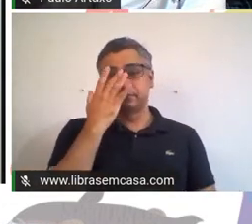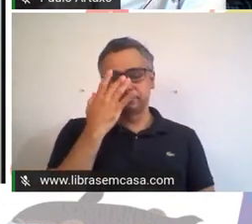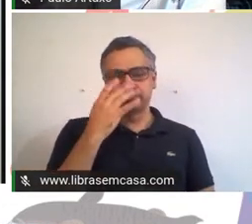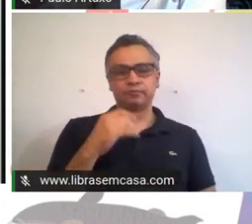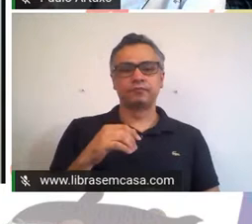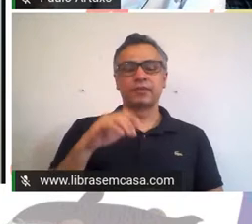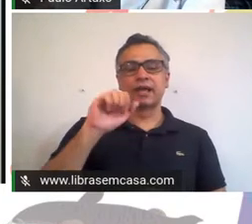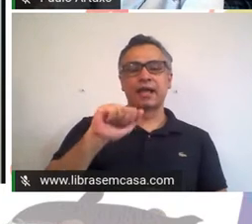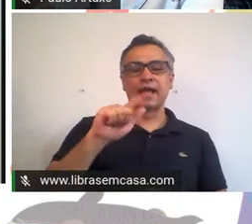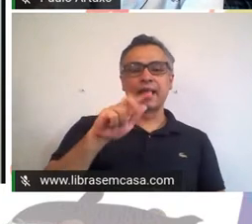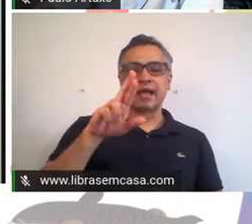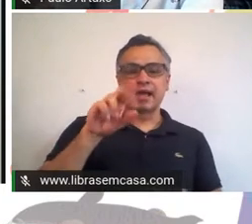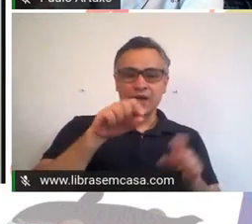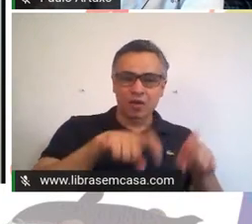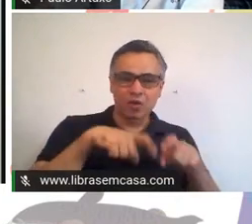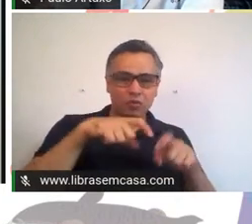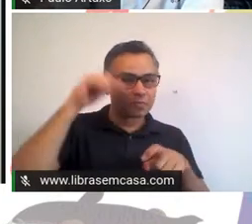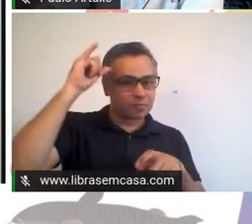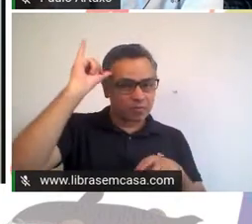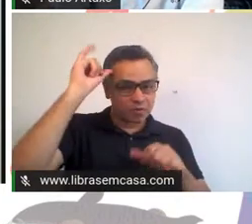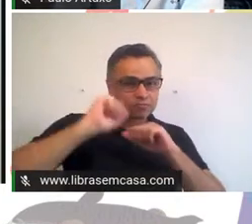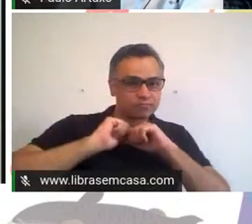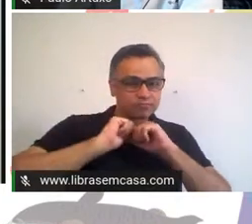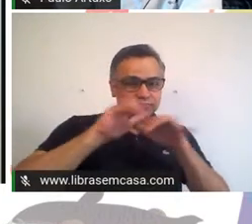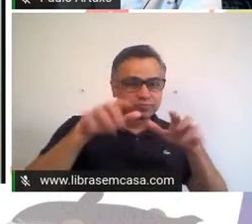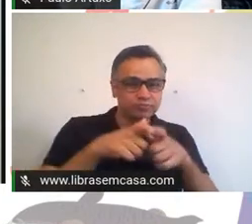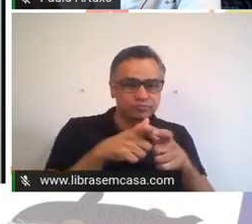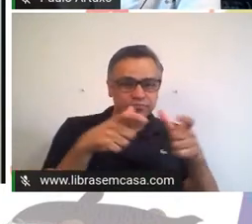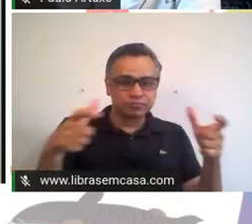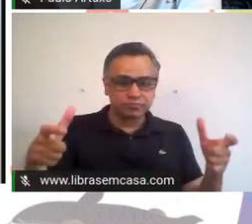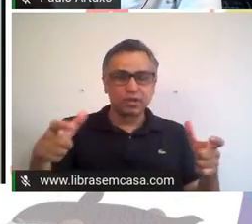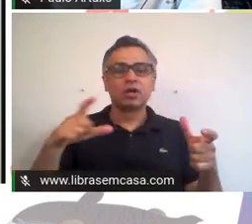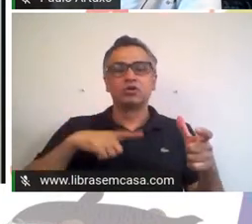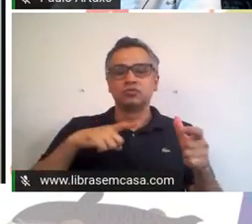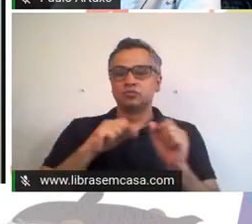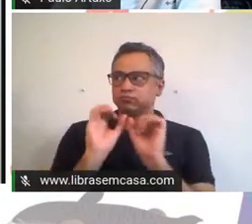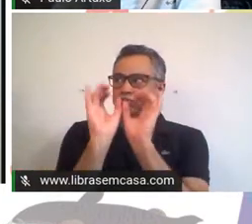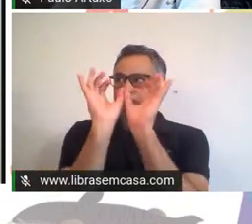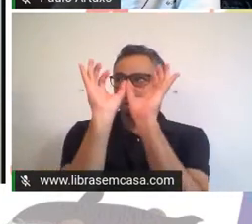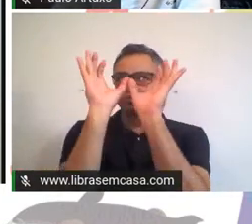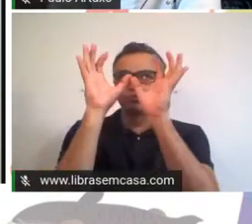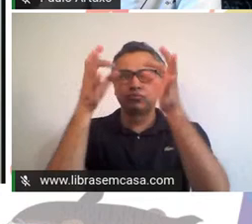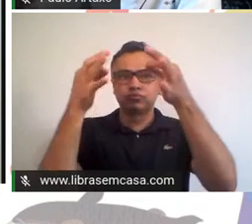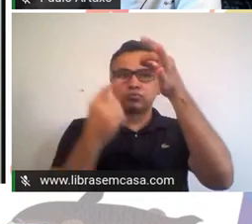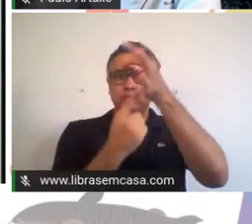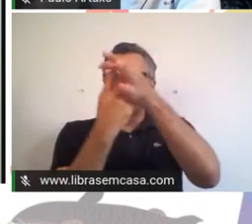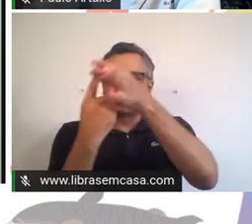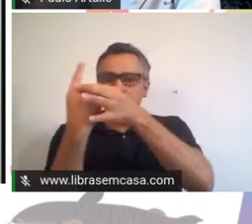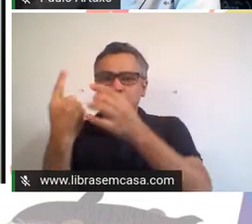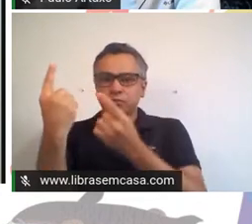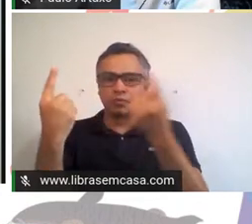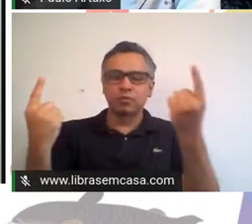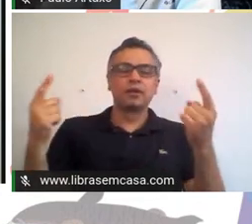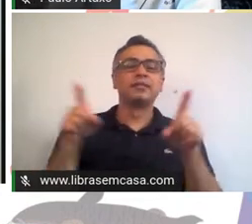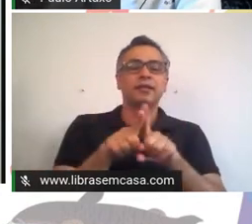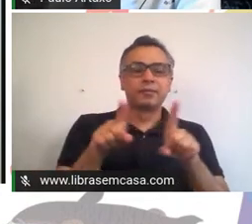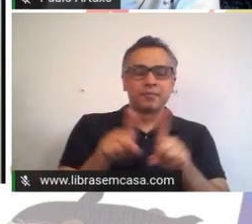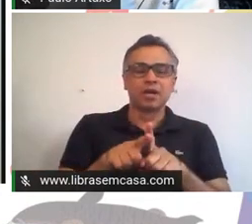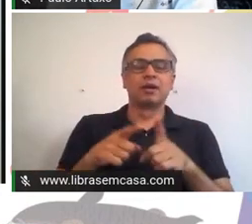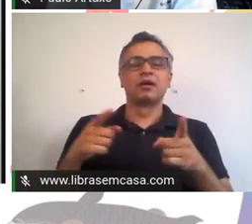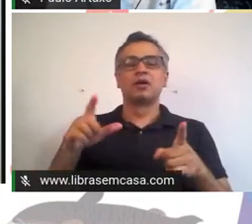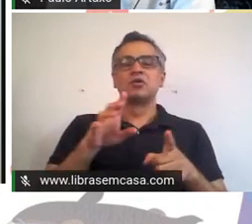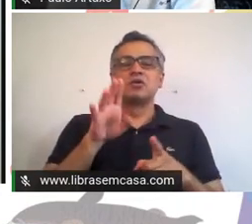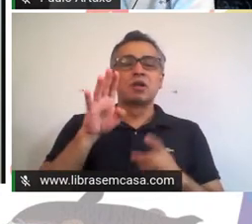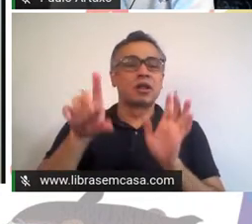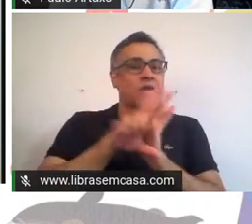de emissão de gases de efeito estufa, porque ela também envolve, em certos casos, práticas ilegais de desmatamento, grilagem, violência